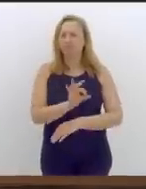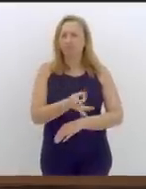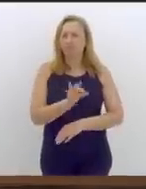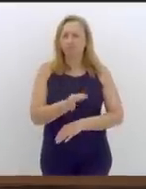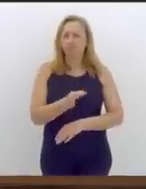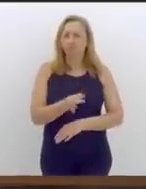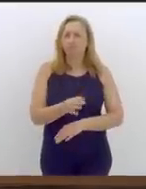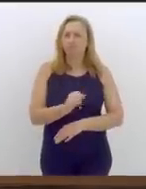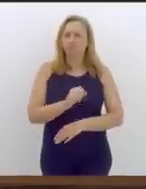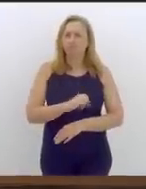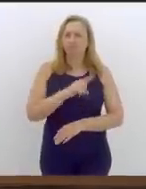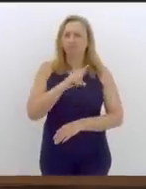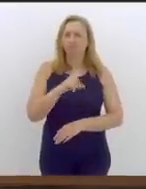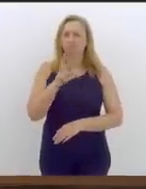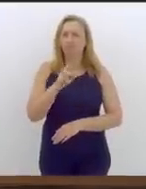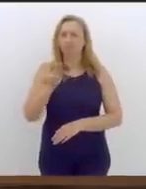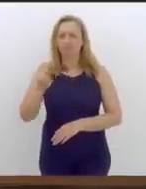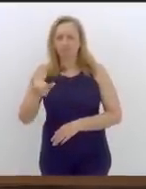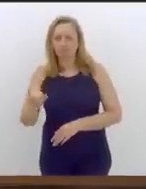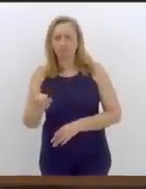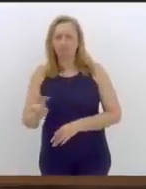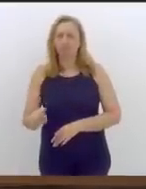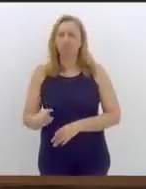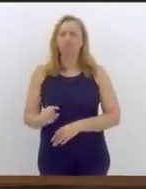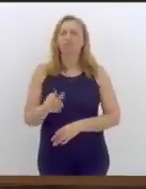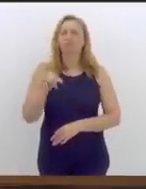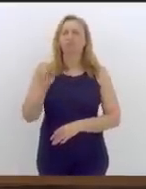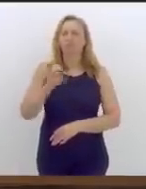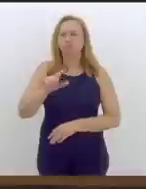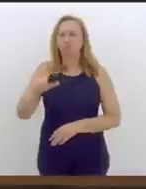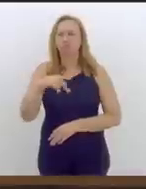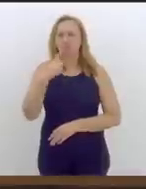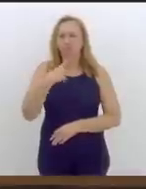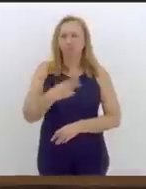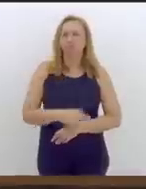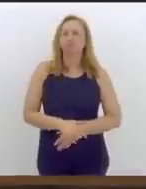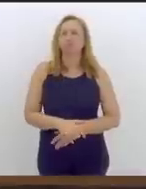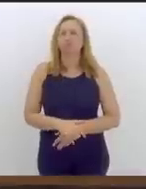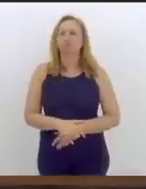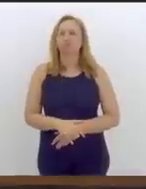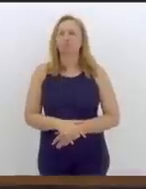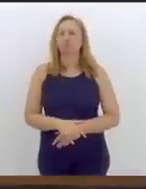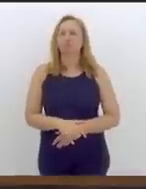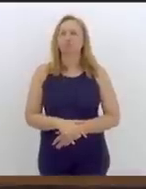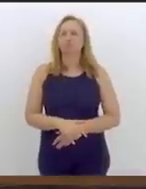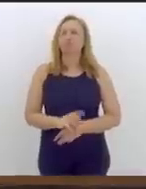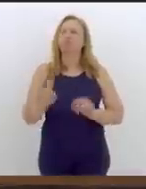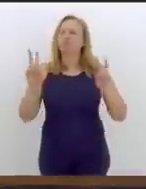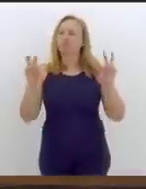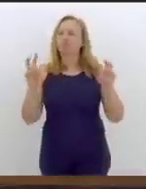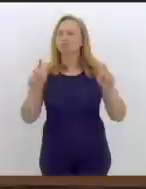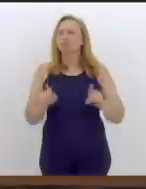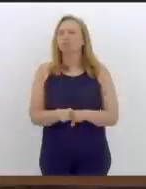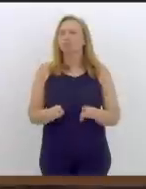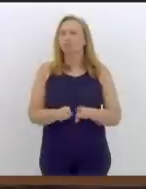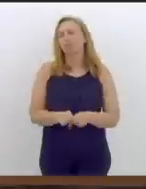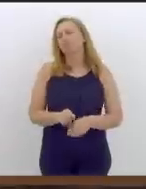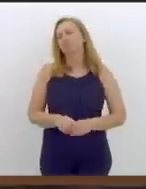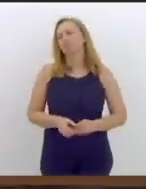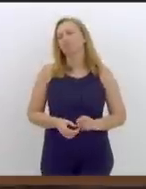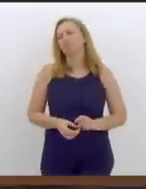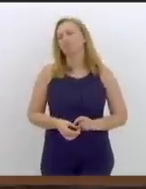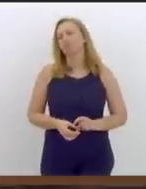aumento do valor do Rais que até Portugal trouxe aqui e a questão também a questão também